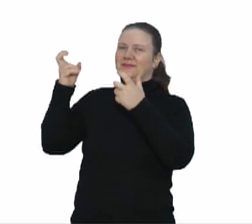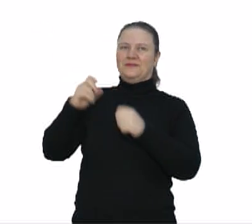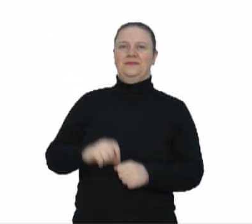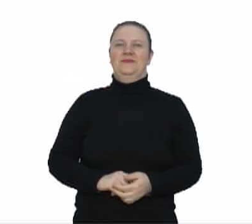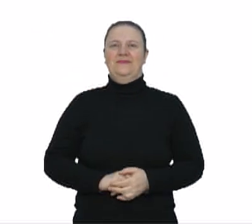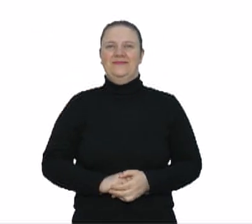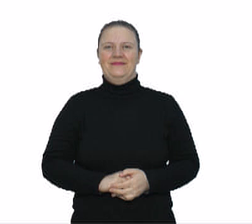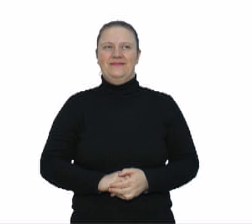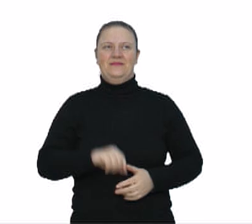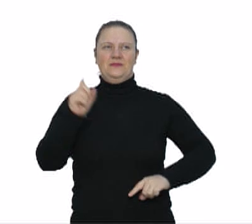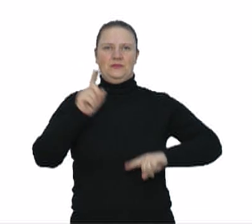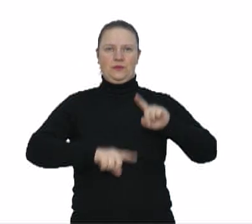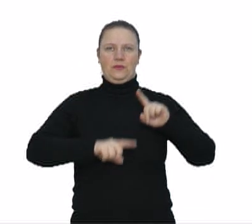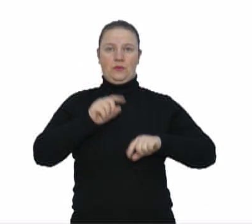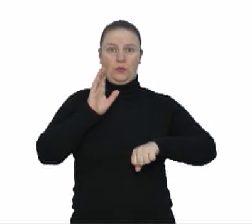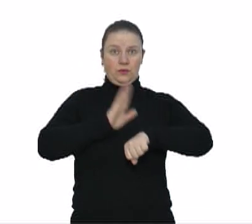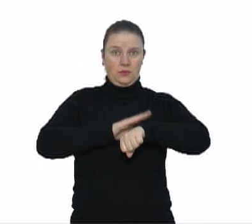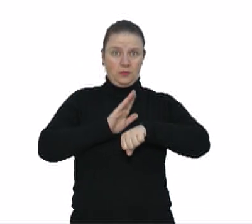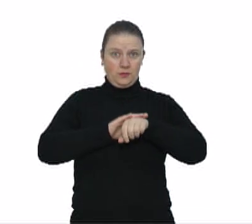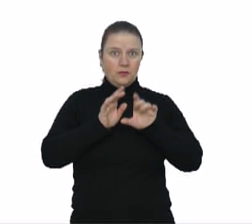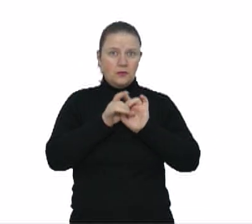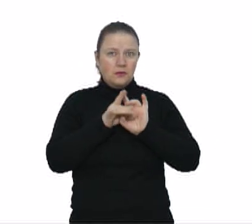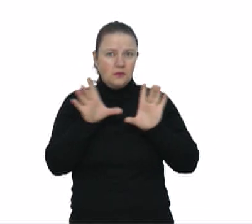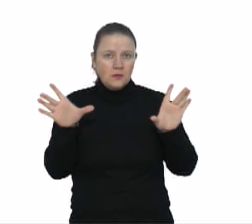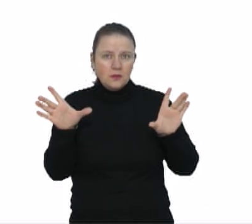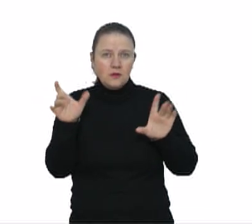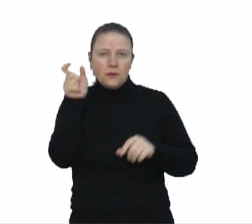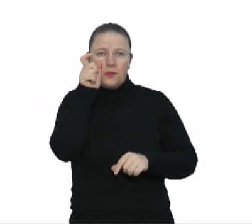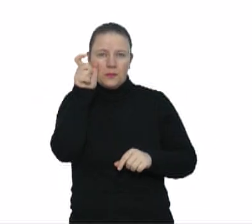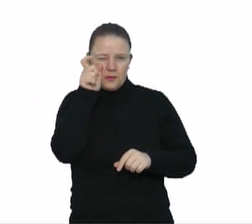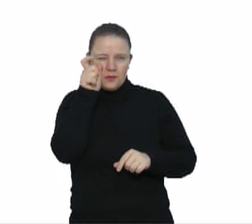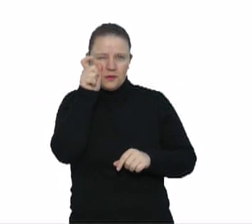objeto, vou deixar um tempo para vocês observarem.